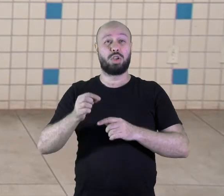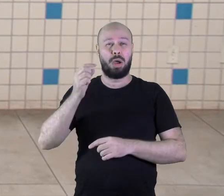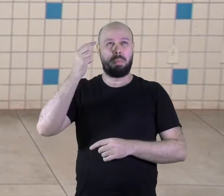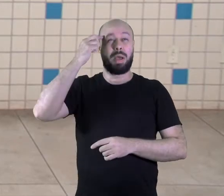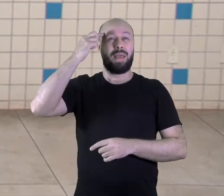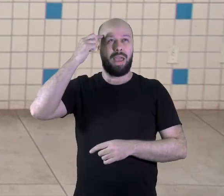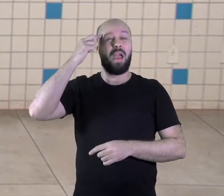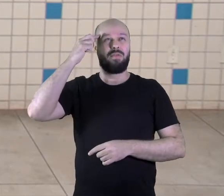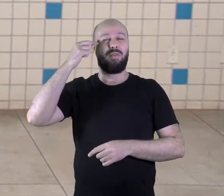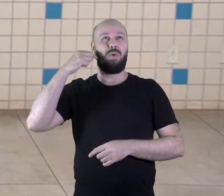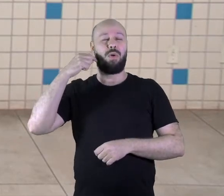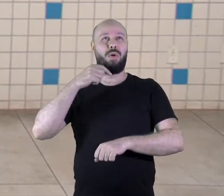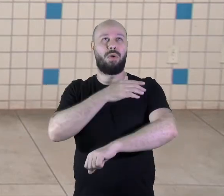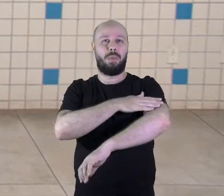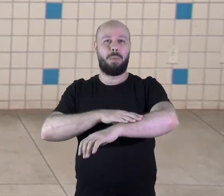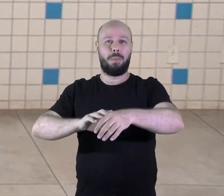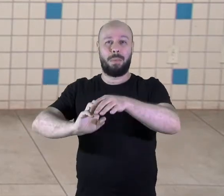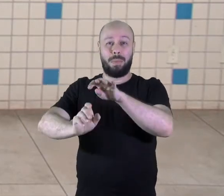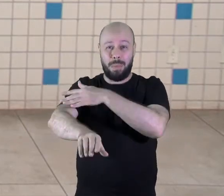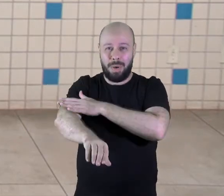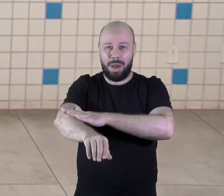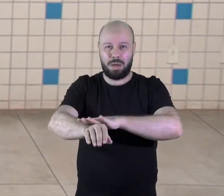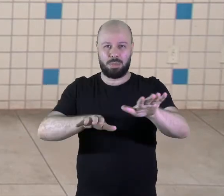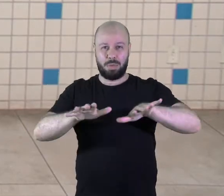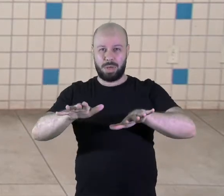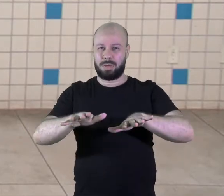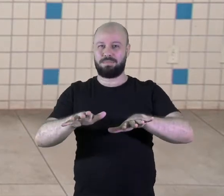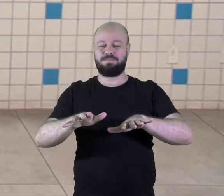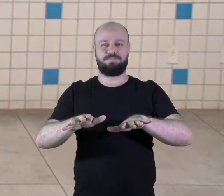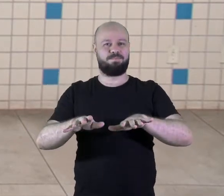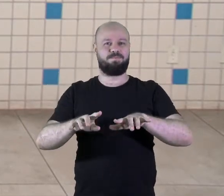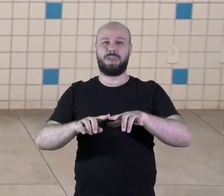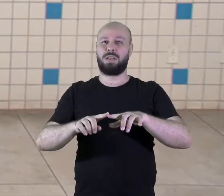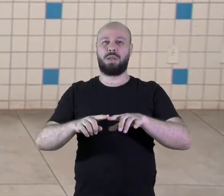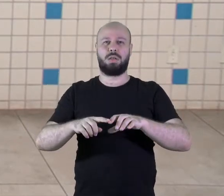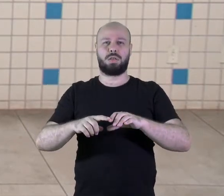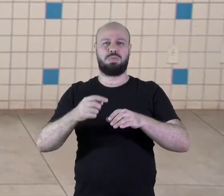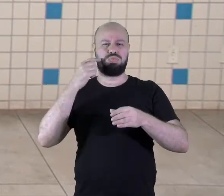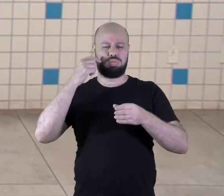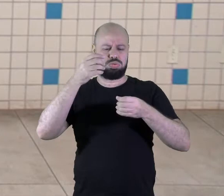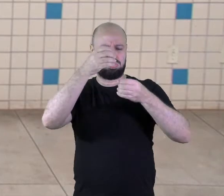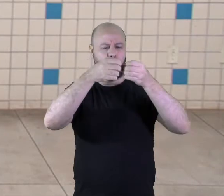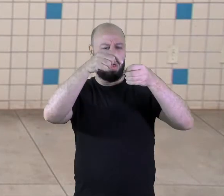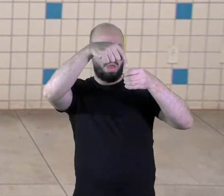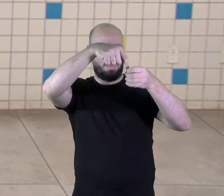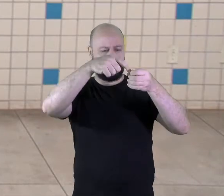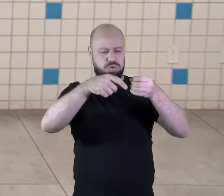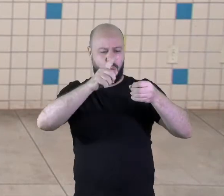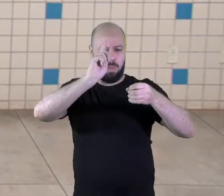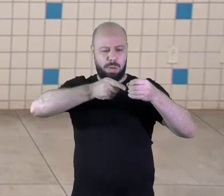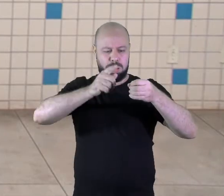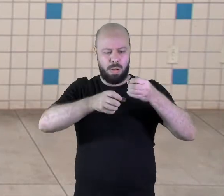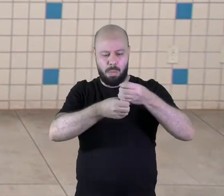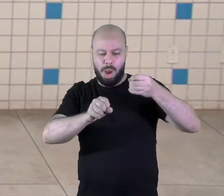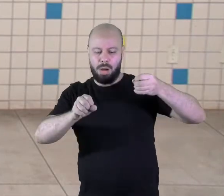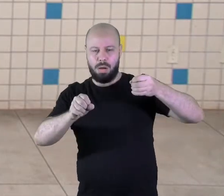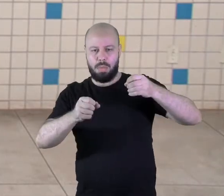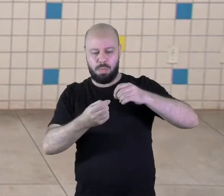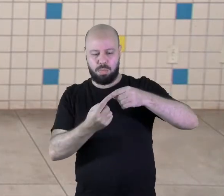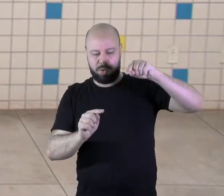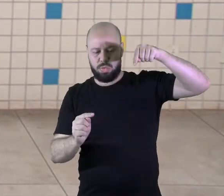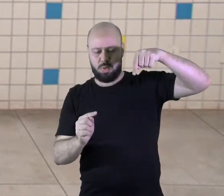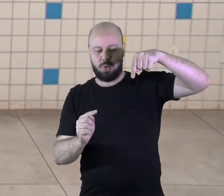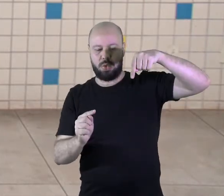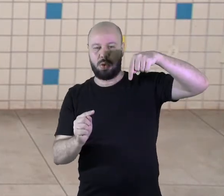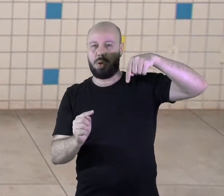eu vou movimentar o braço, se a ordem não passasse por aqui. Houve um rompimento dos neurônios